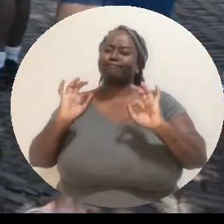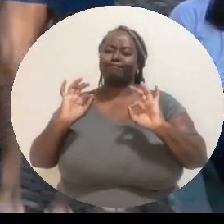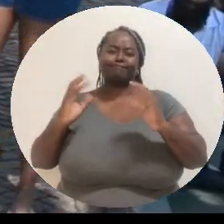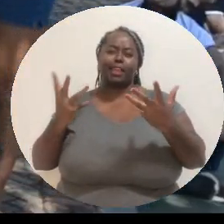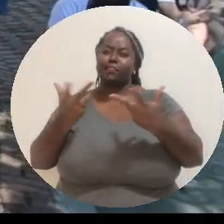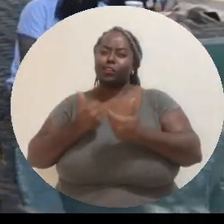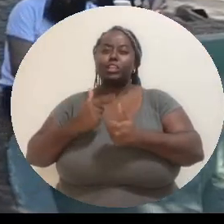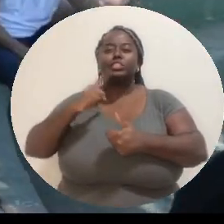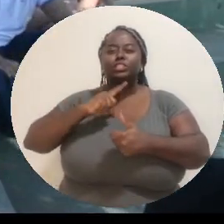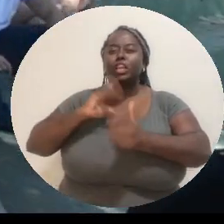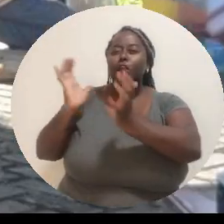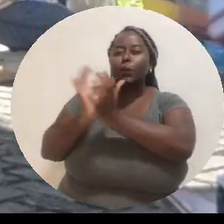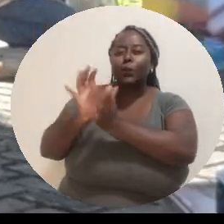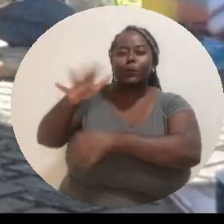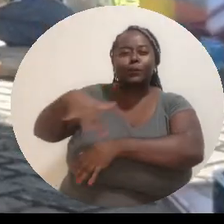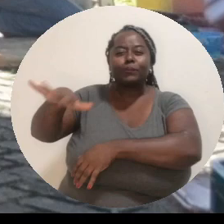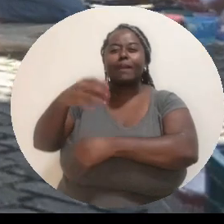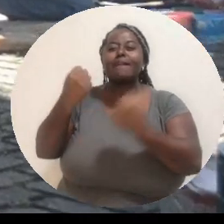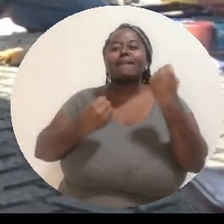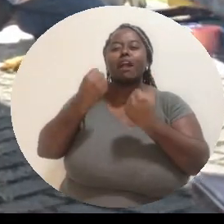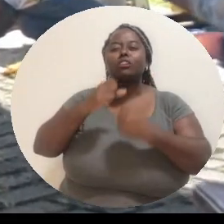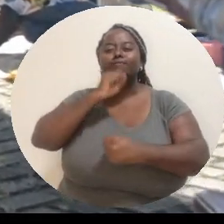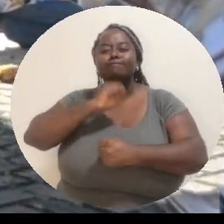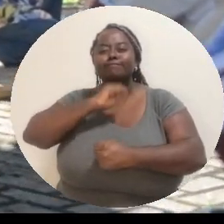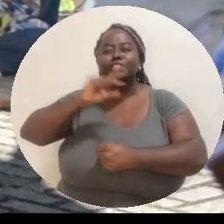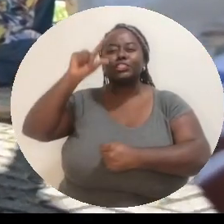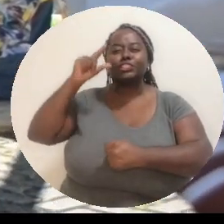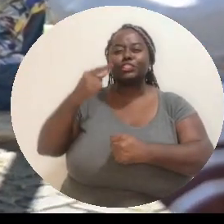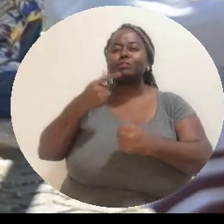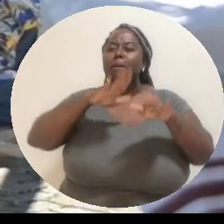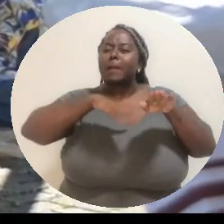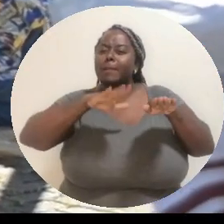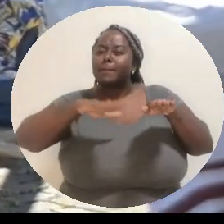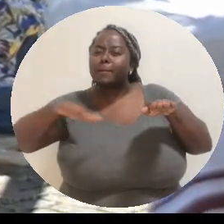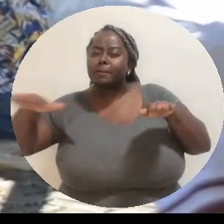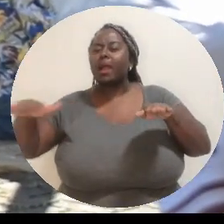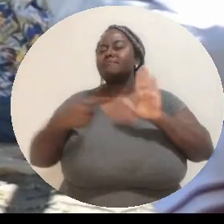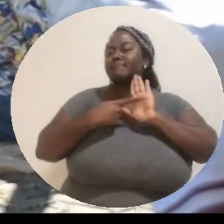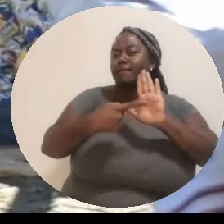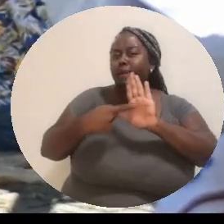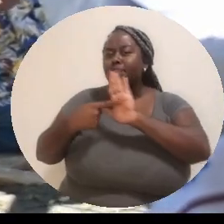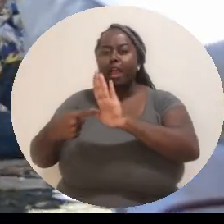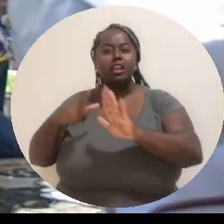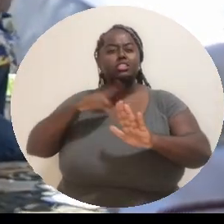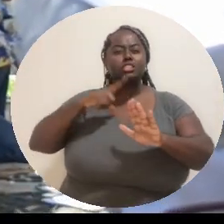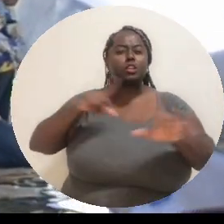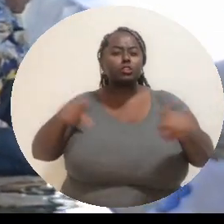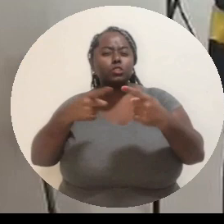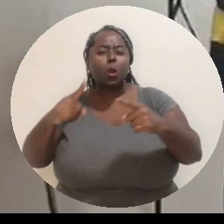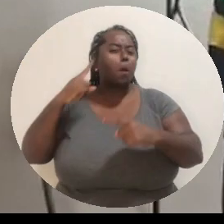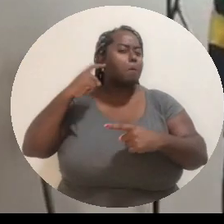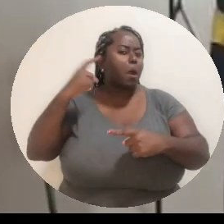tava tendo exposição de carros antigos e ia ter um show, então o pessoal tava testando o som e tinha gente transitando. Isso